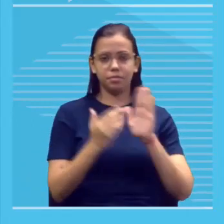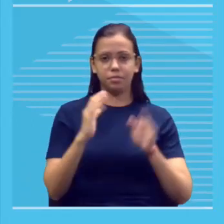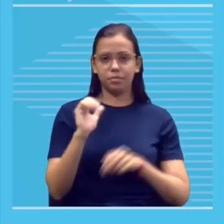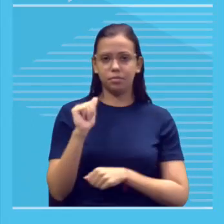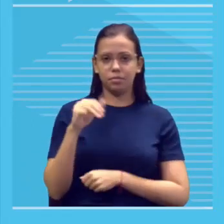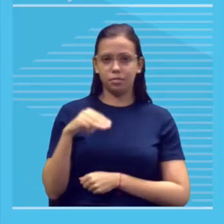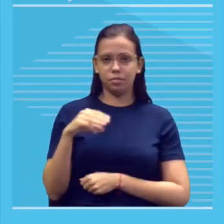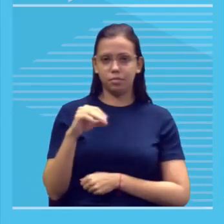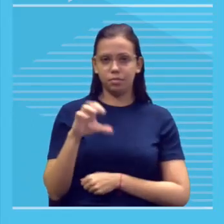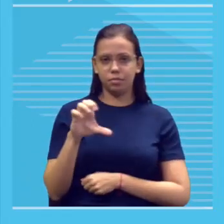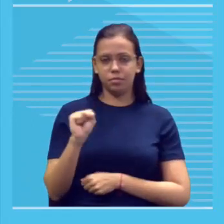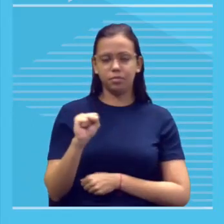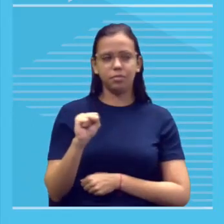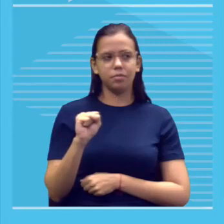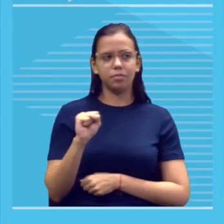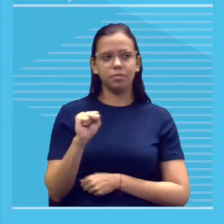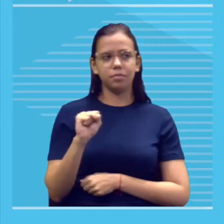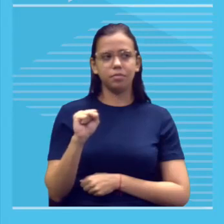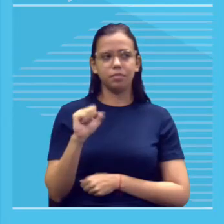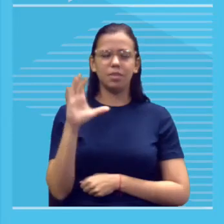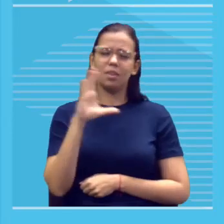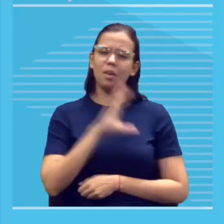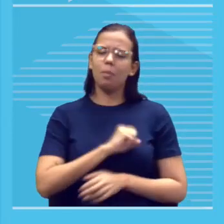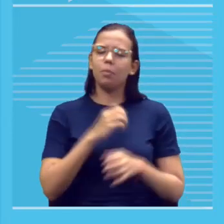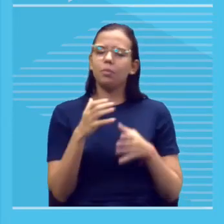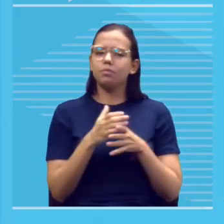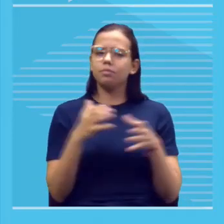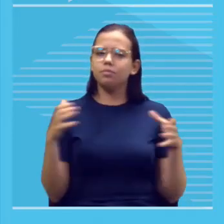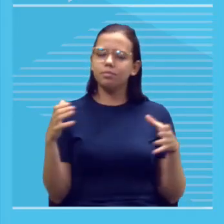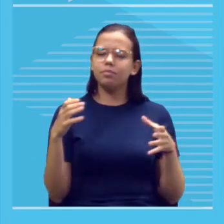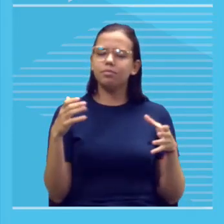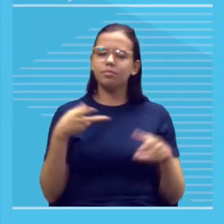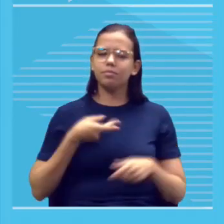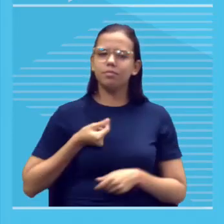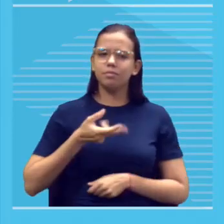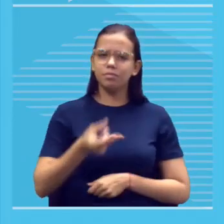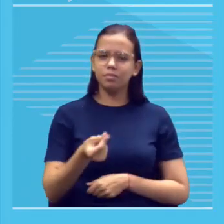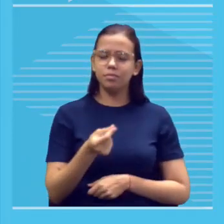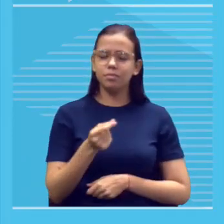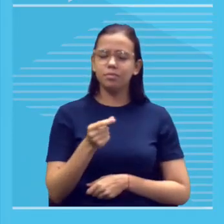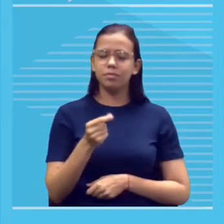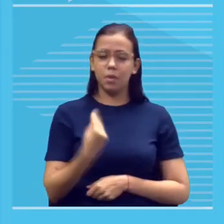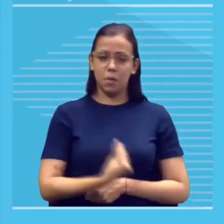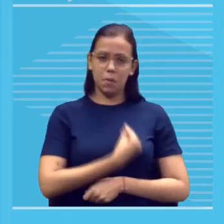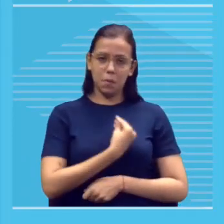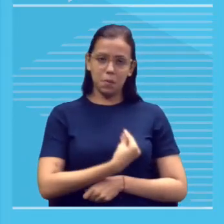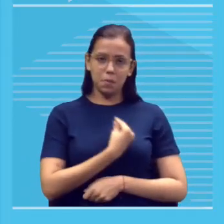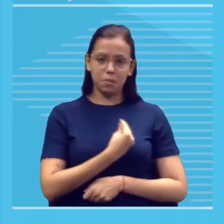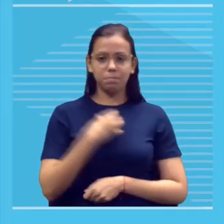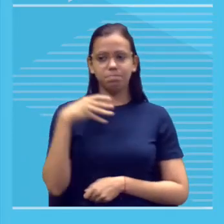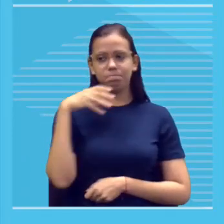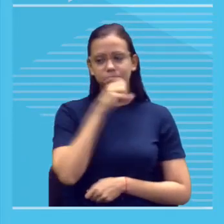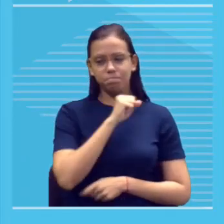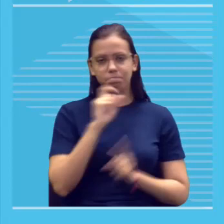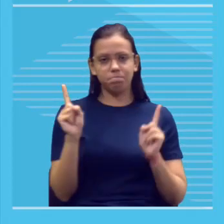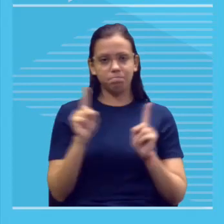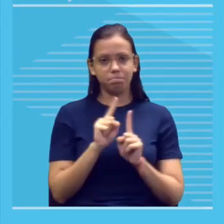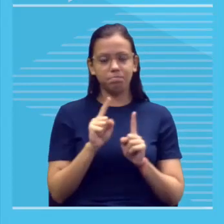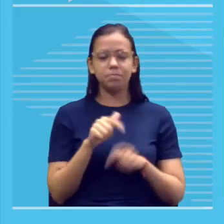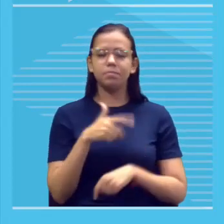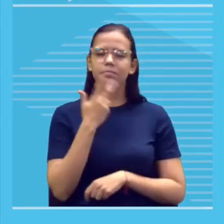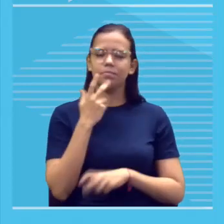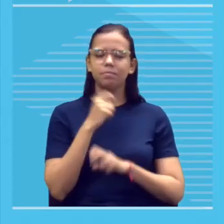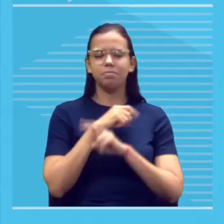para tão grande grande amor para um tão longo amor para tão curta vida vai falar sobre